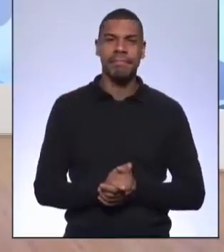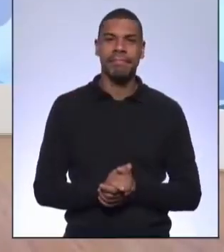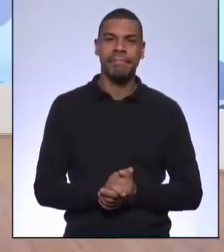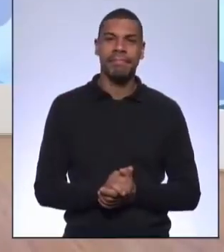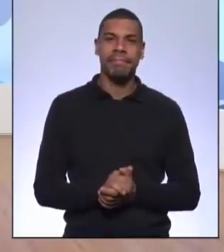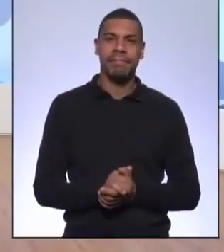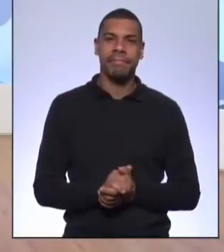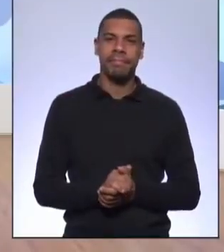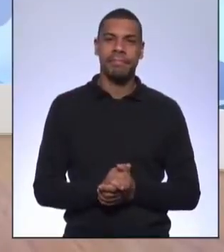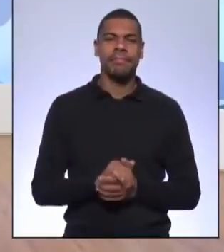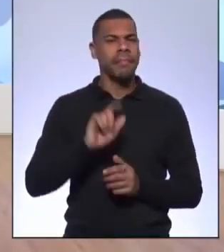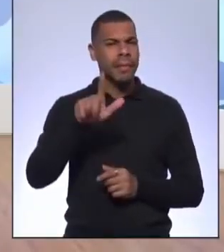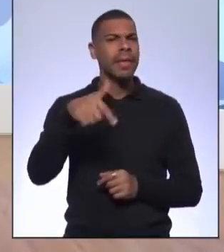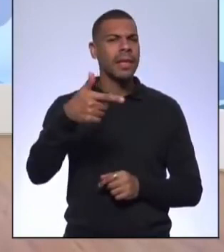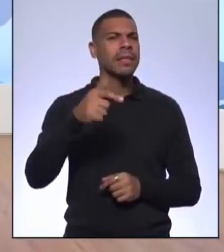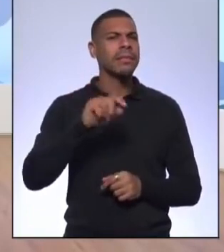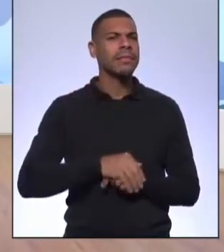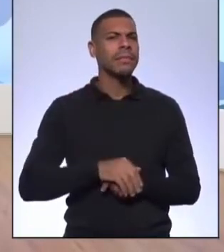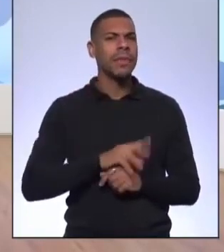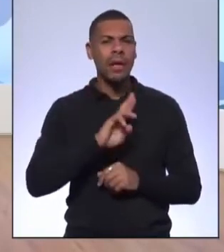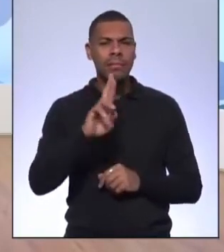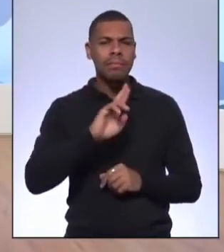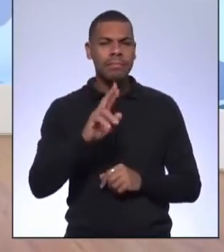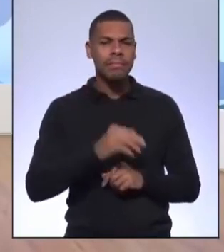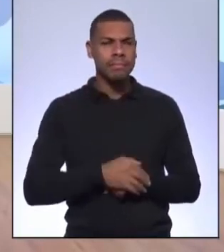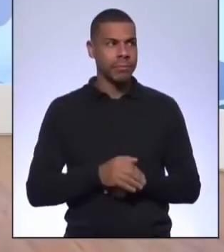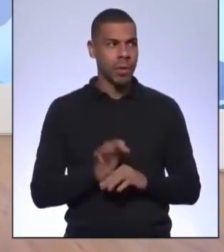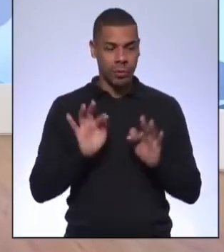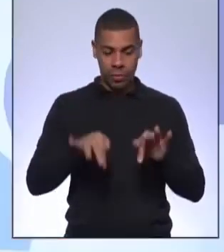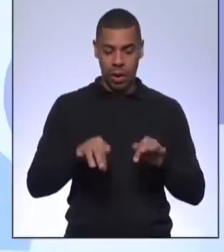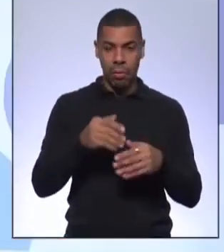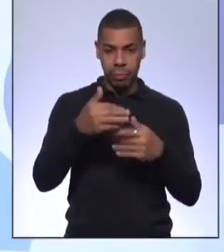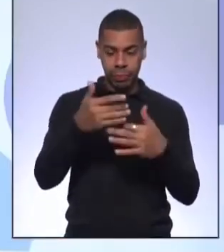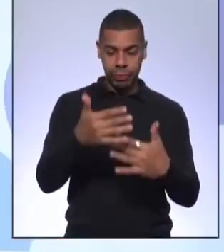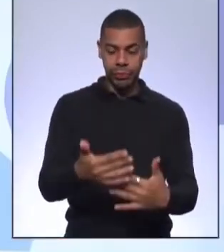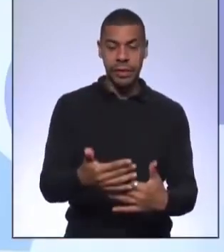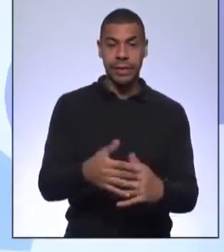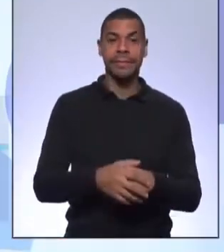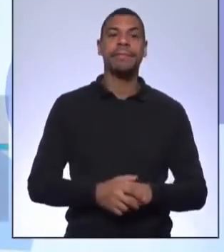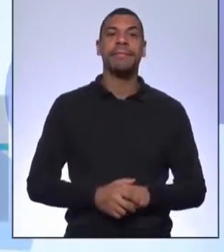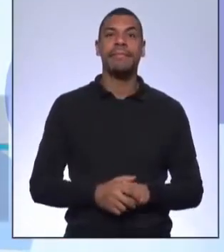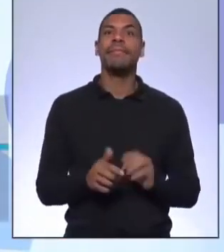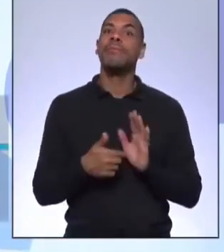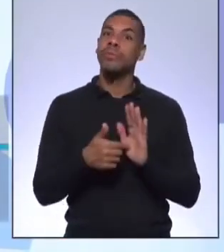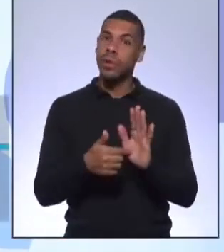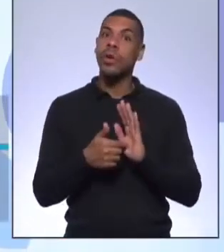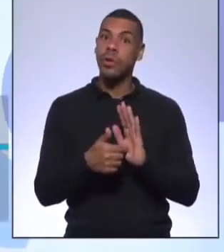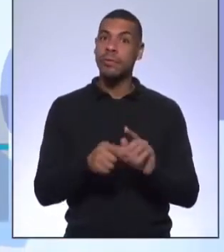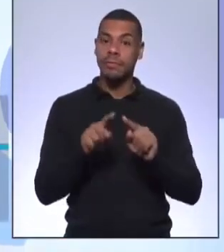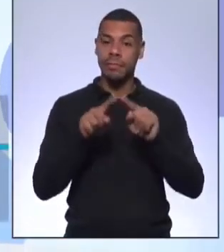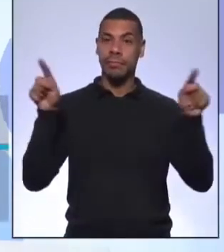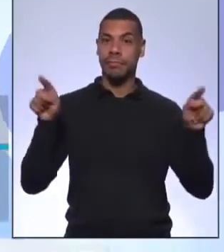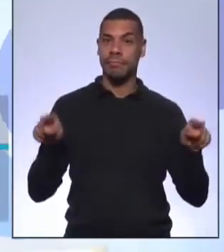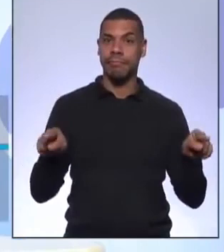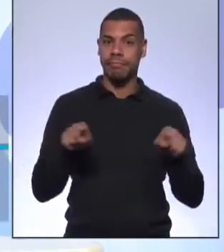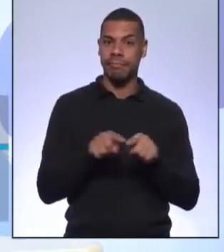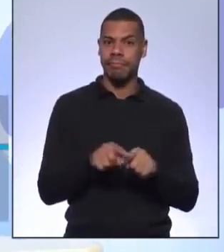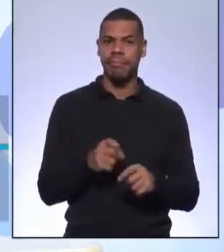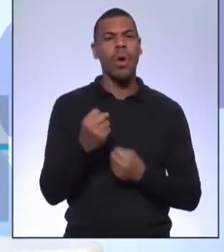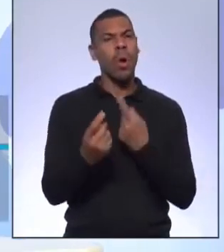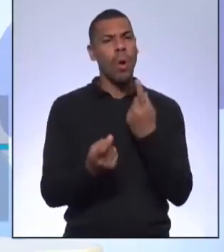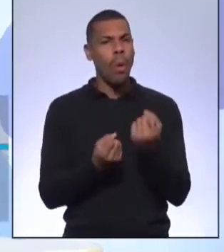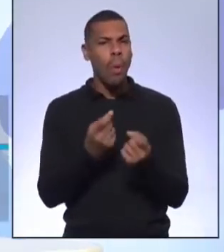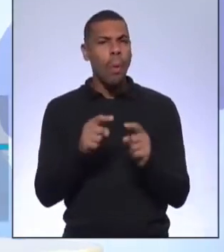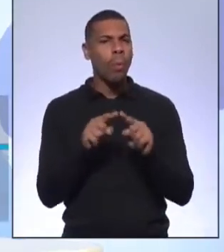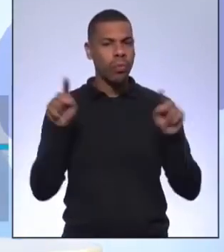depois você vir aqui para os finais, alguns colocaram bastante trapézio, mas ainda apareceu bastante retângulo,